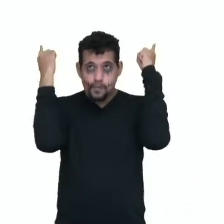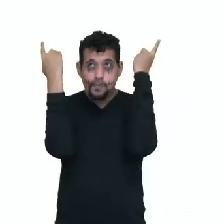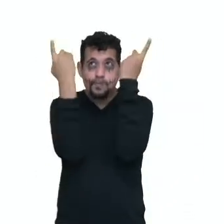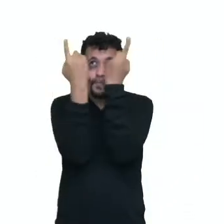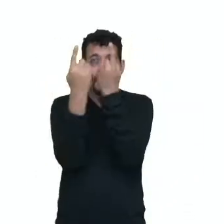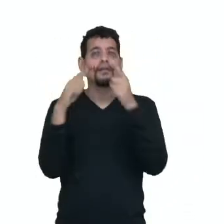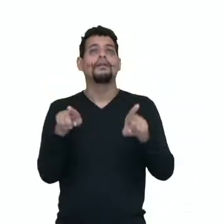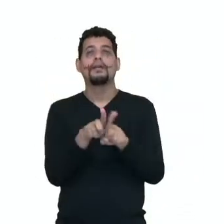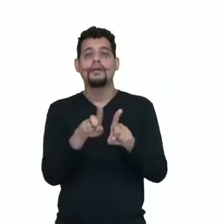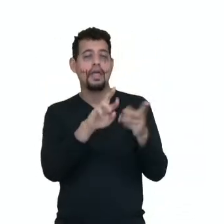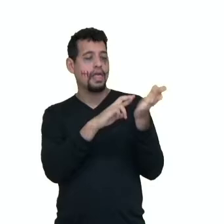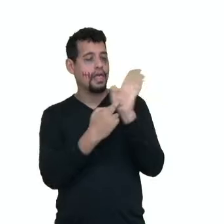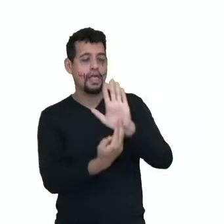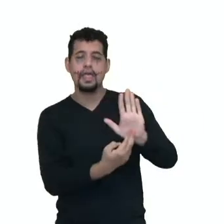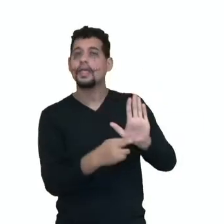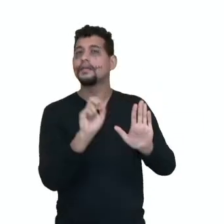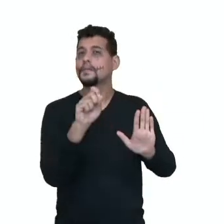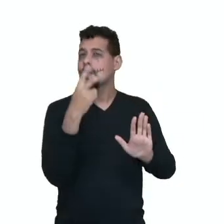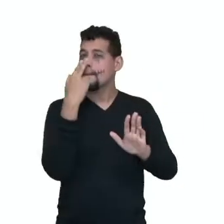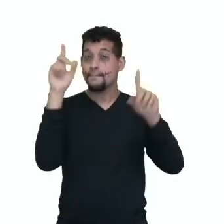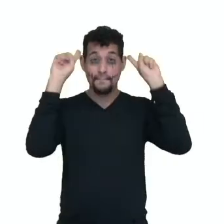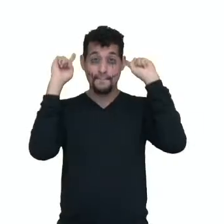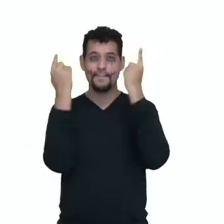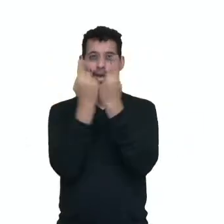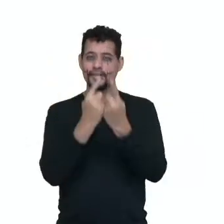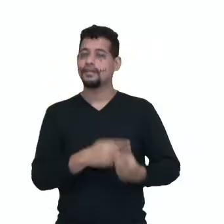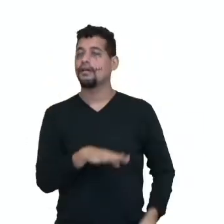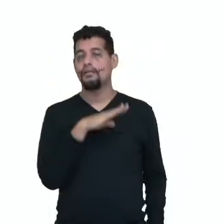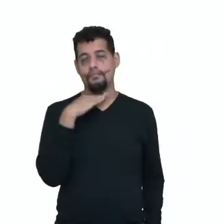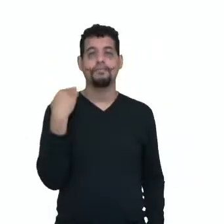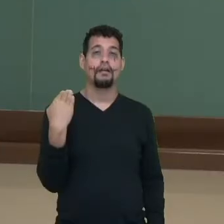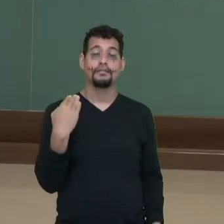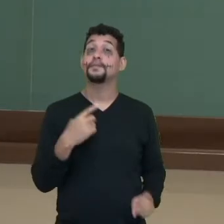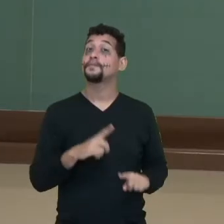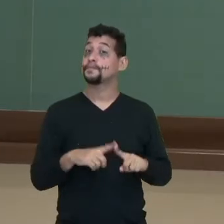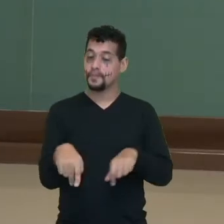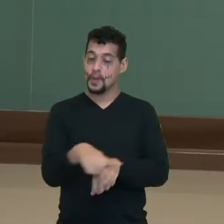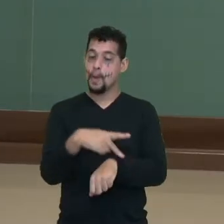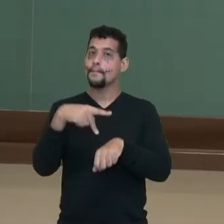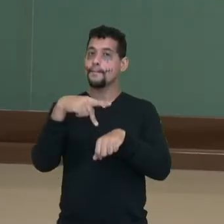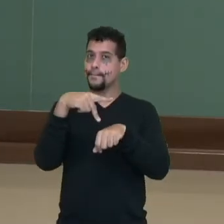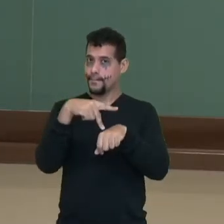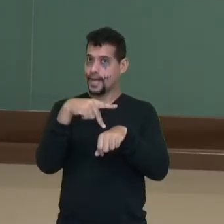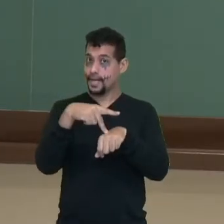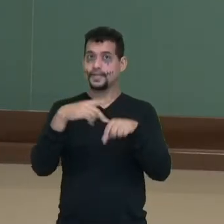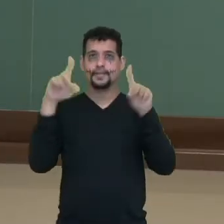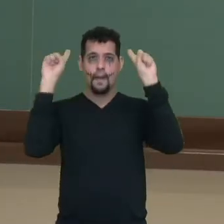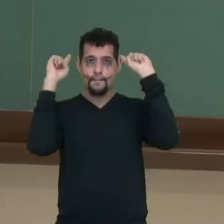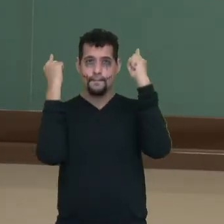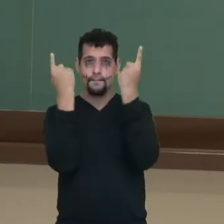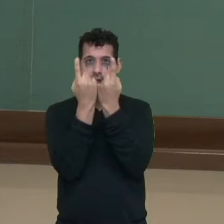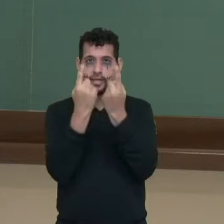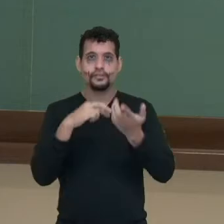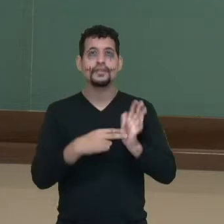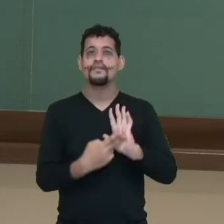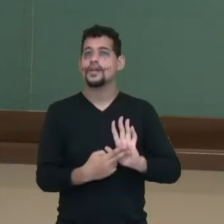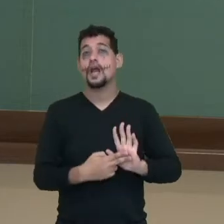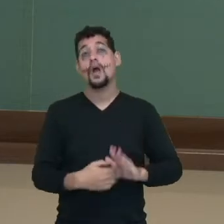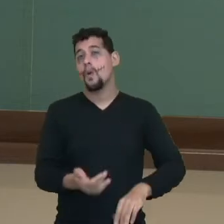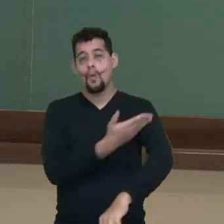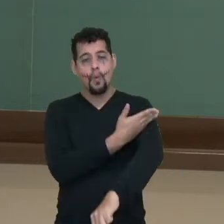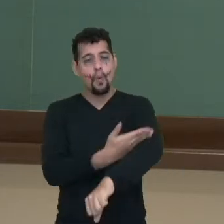la representación mexicana de la muerte. Então, México é cultural